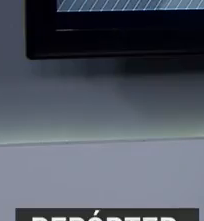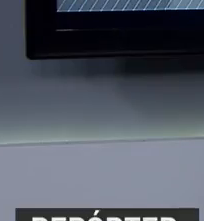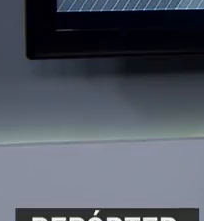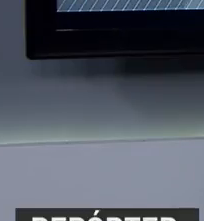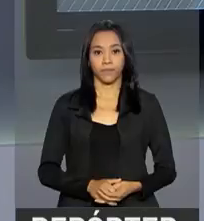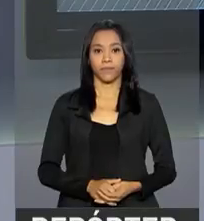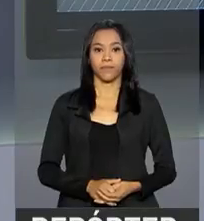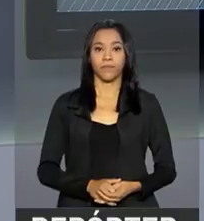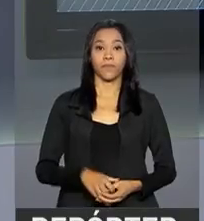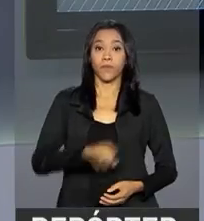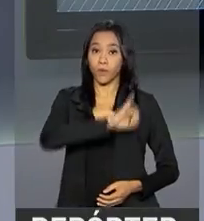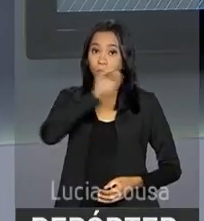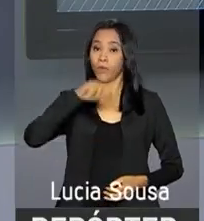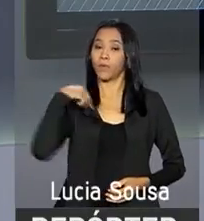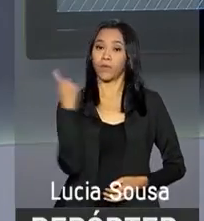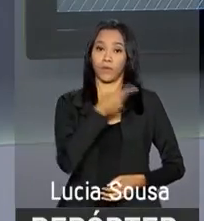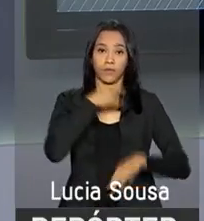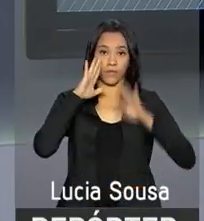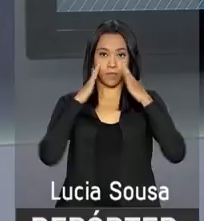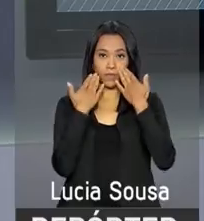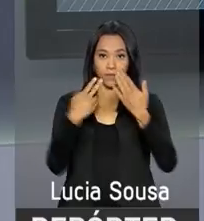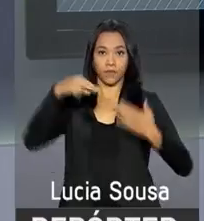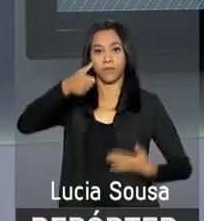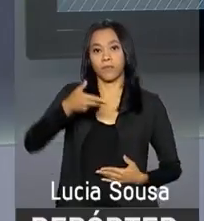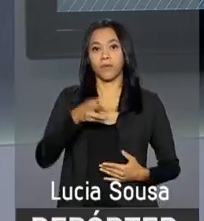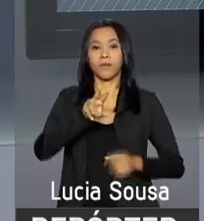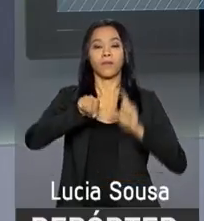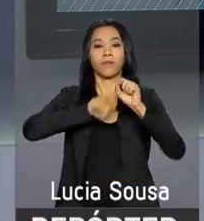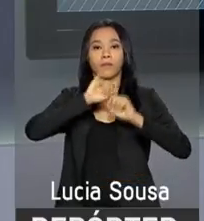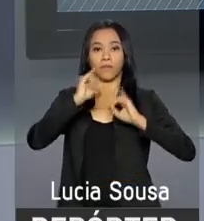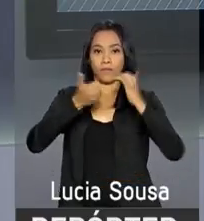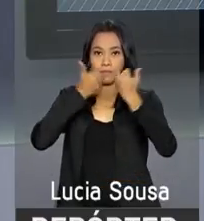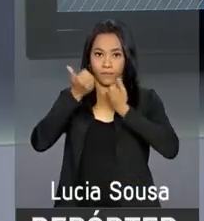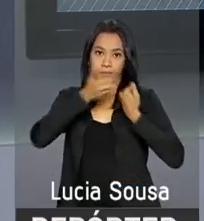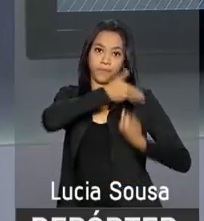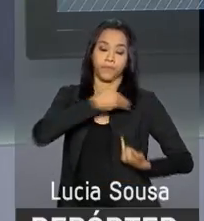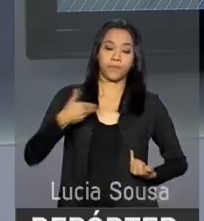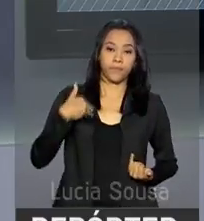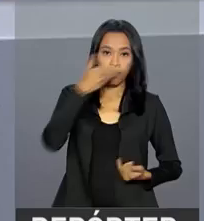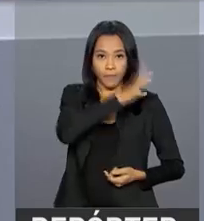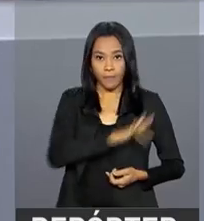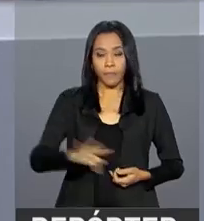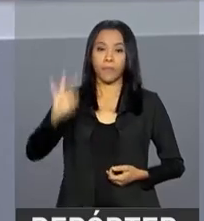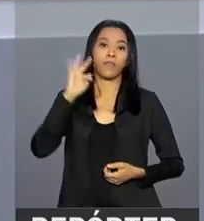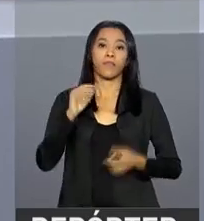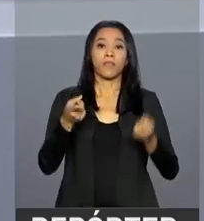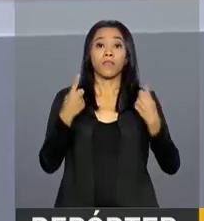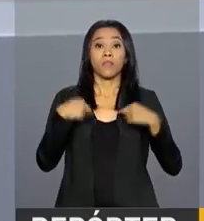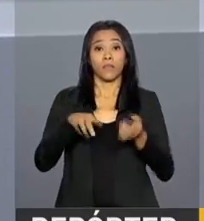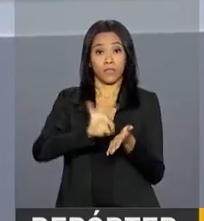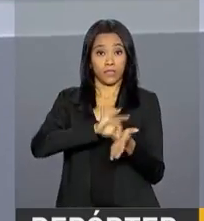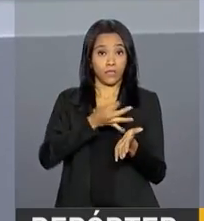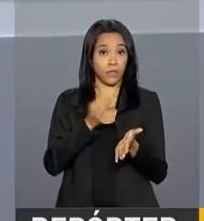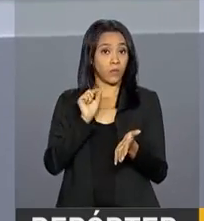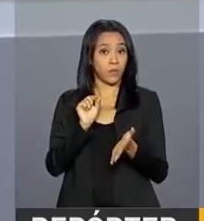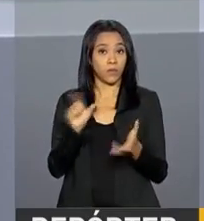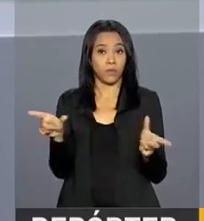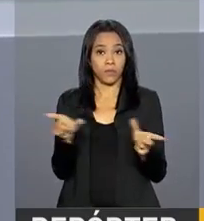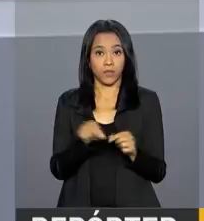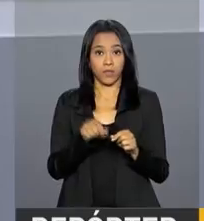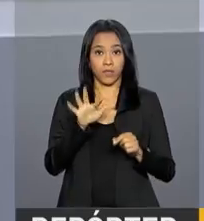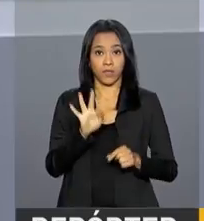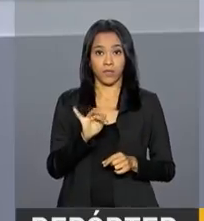olá estamos de volta com o repórter nbr e as notícias do governo federal as inscrições para o fundo de financiamento